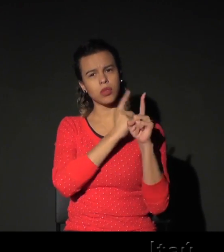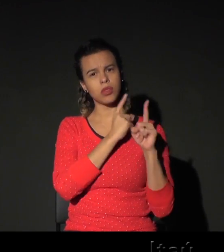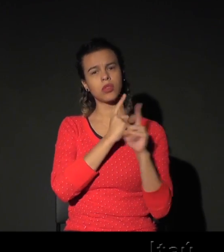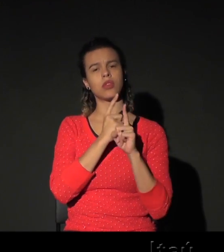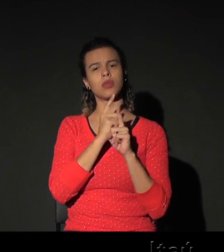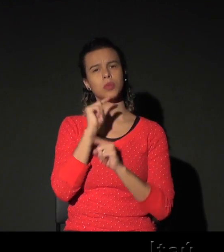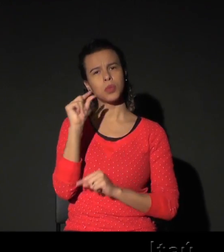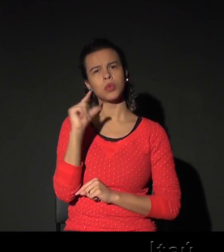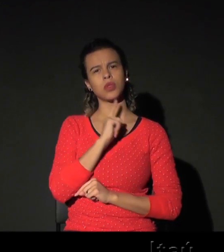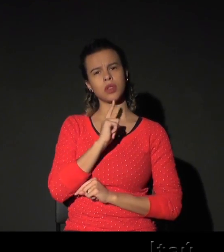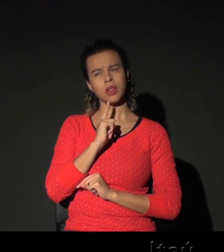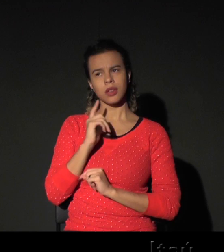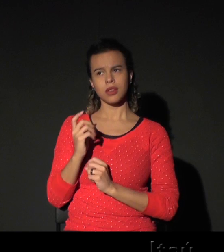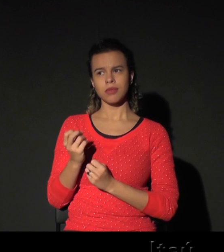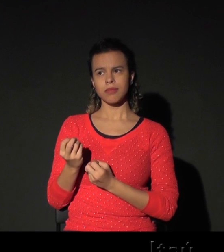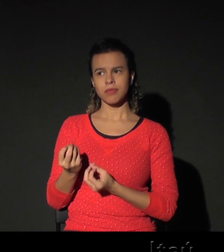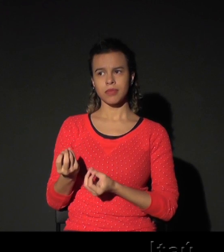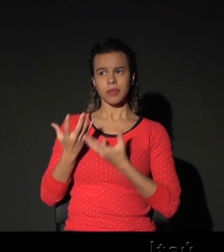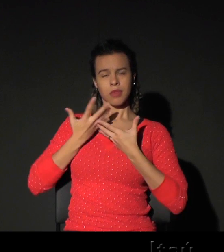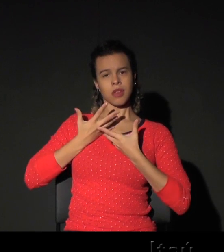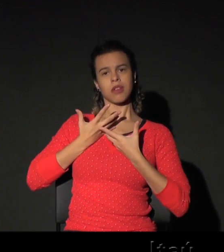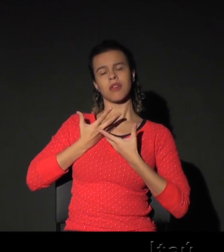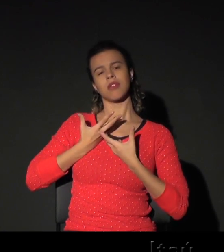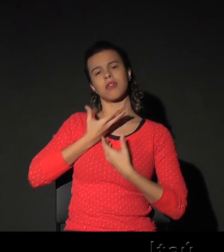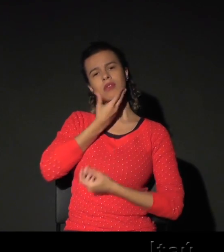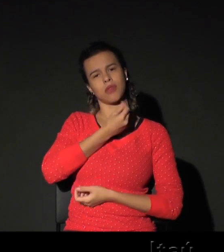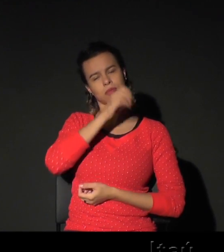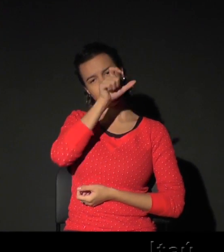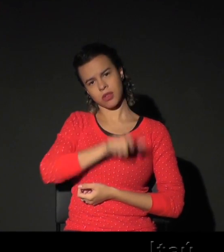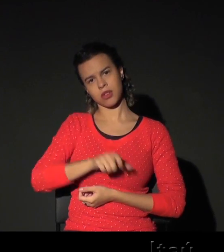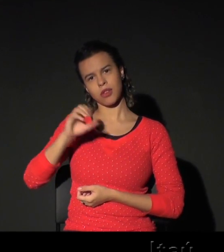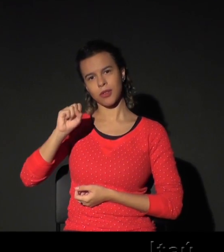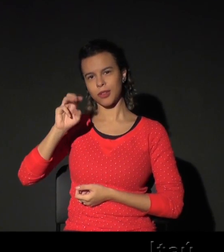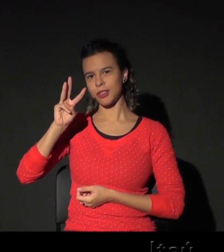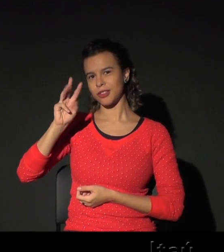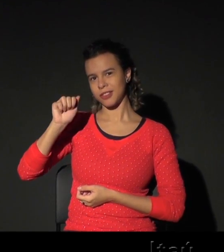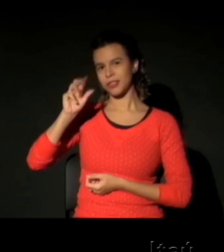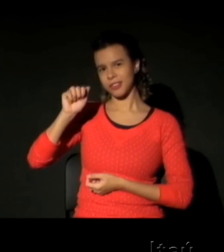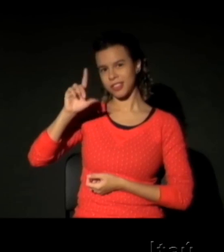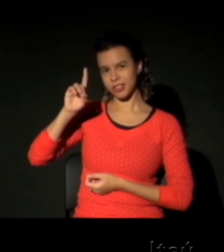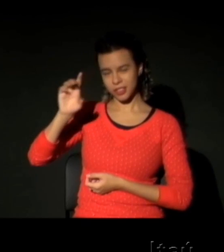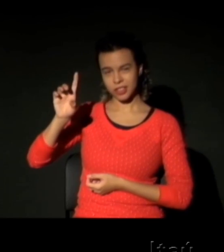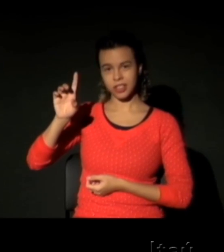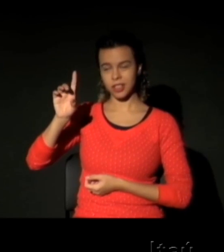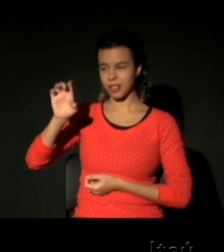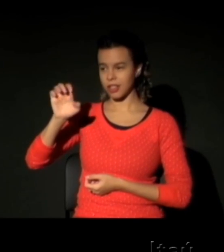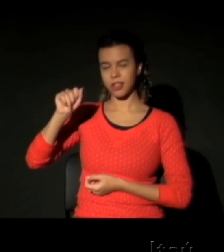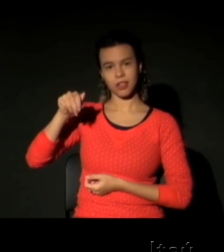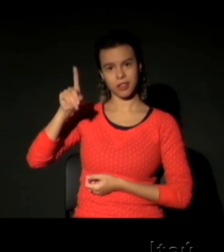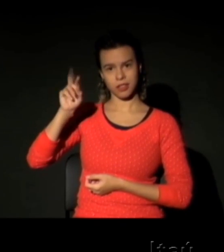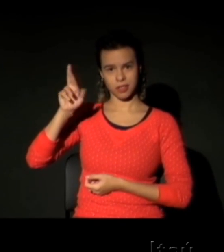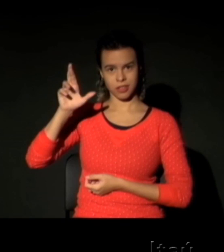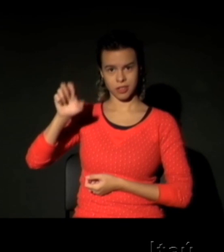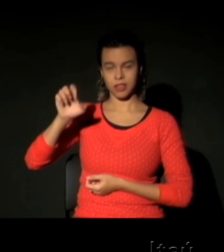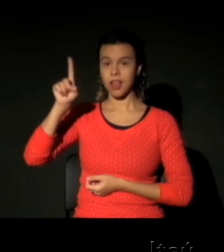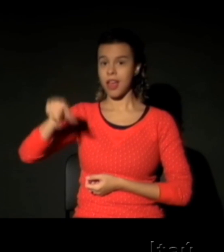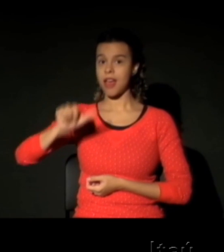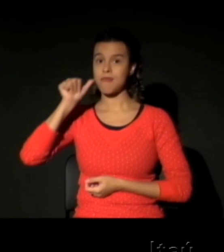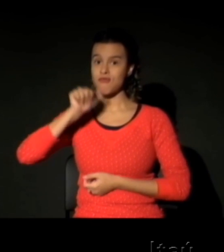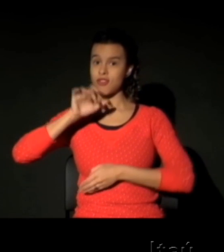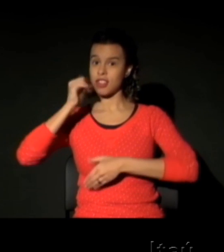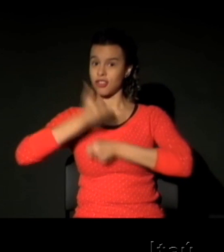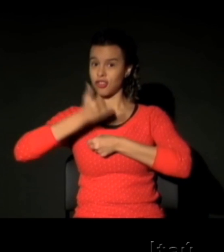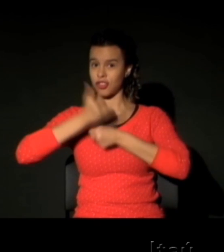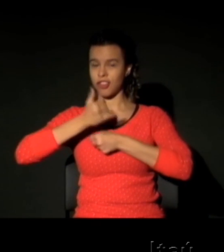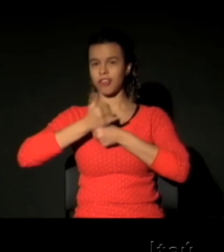eh inspirou de certa maneira ho J de Andrade no seu matriarcado utópico que foram cacicas E aqui depois eu queria até ouvir